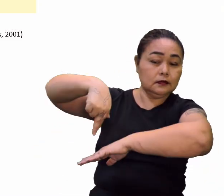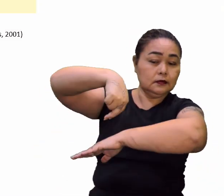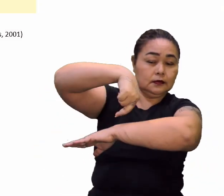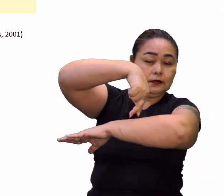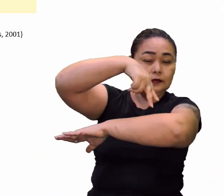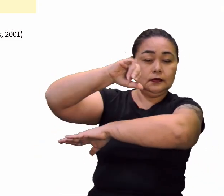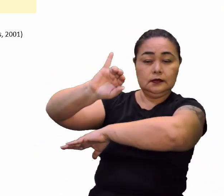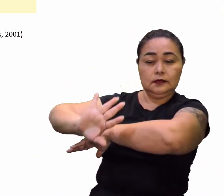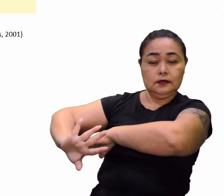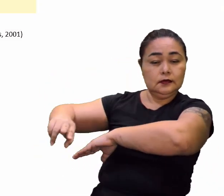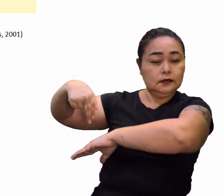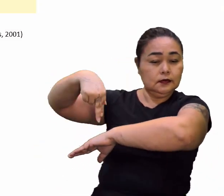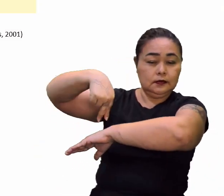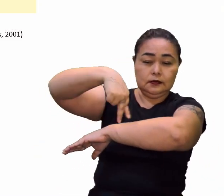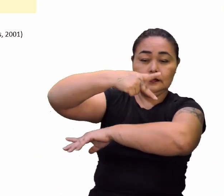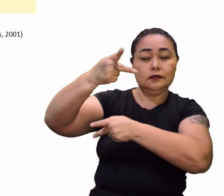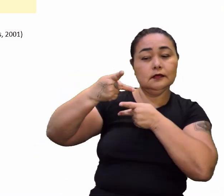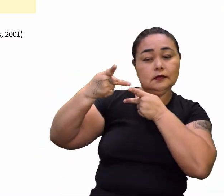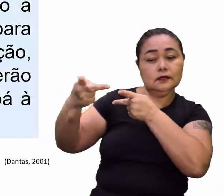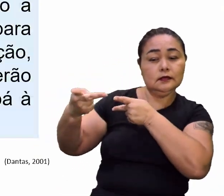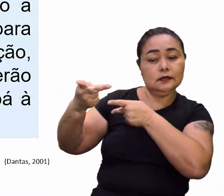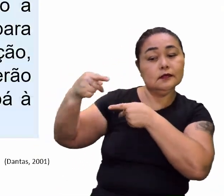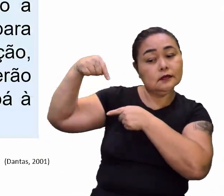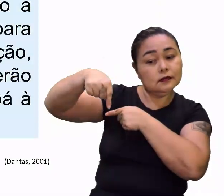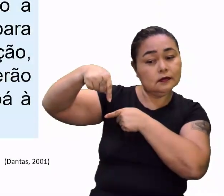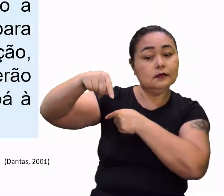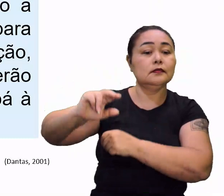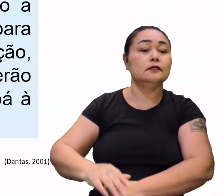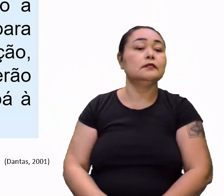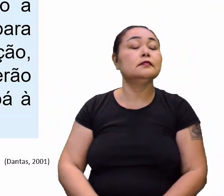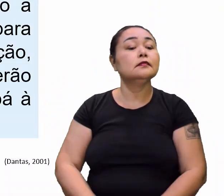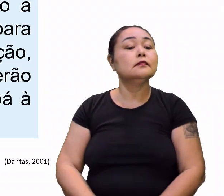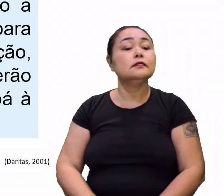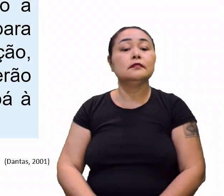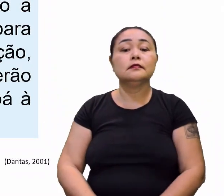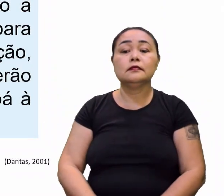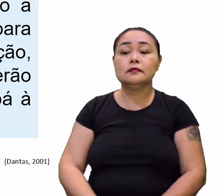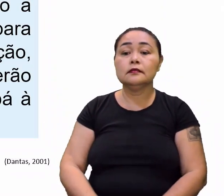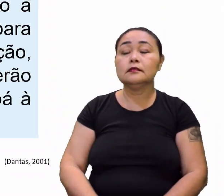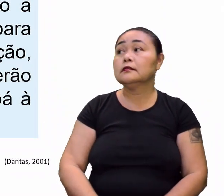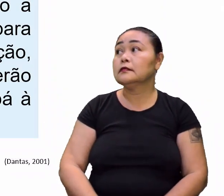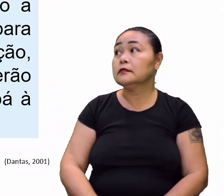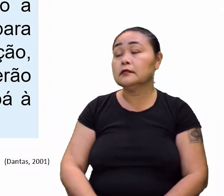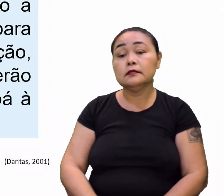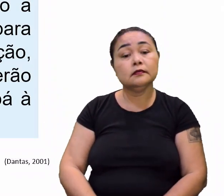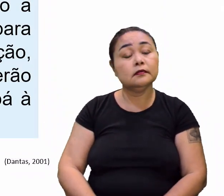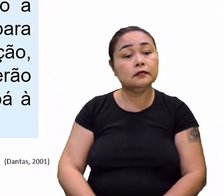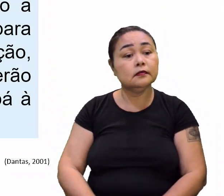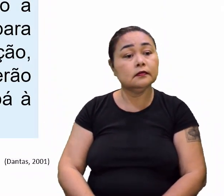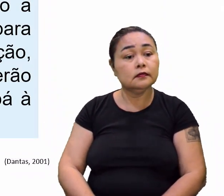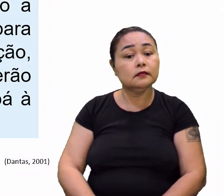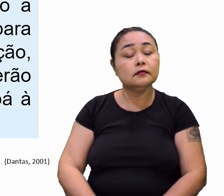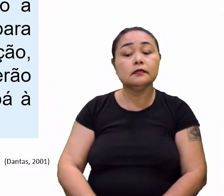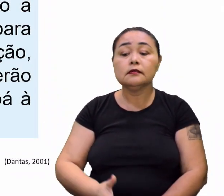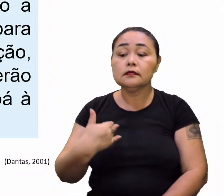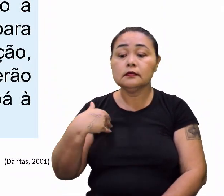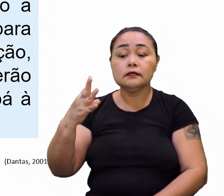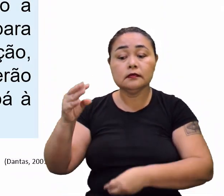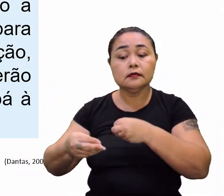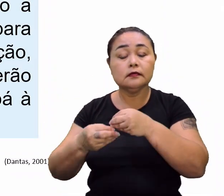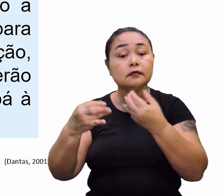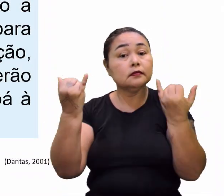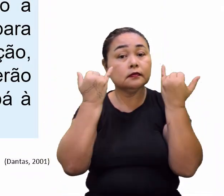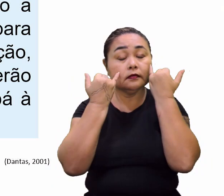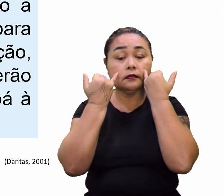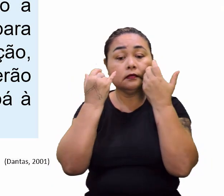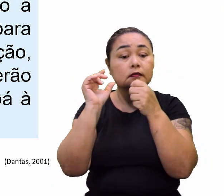que visitou a nossa região aqui. E aí, professor Jorge? Oi. Eu gostaria de complementar uma informação